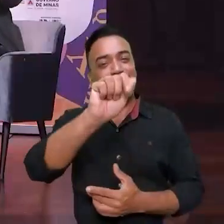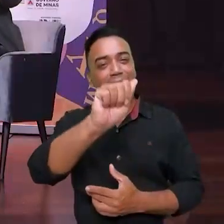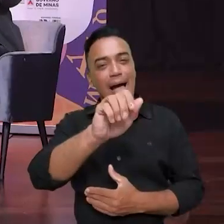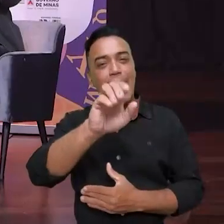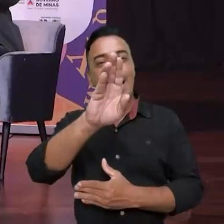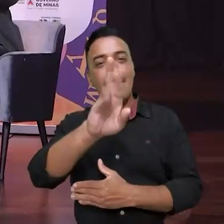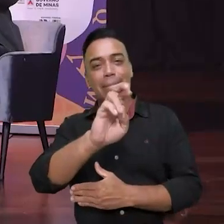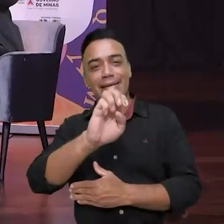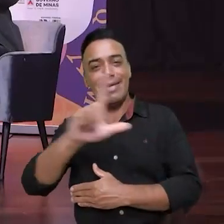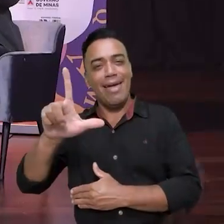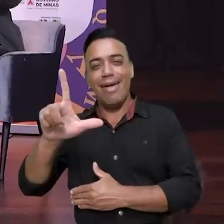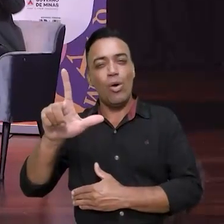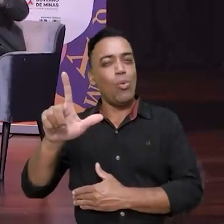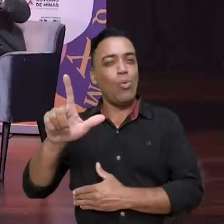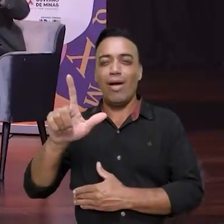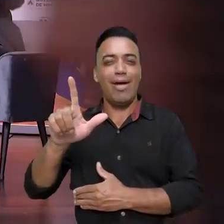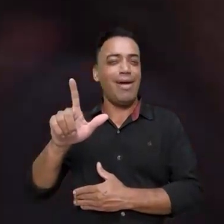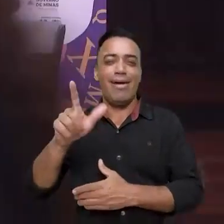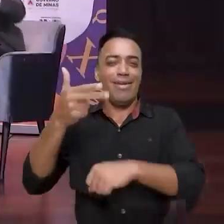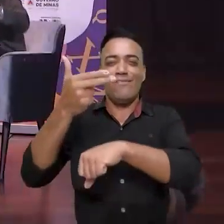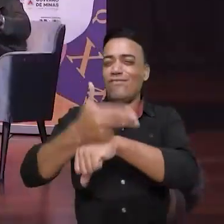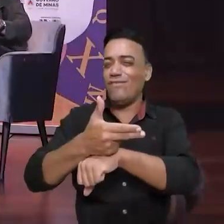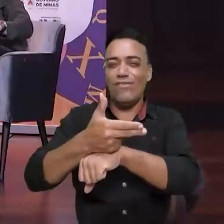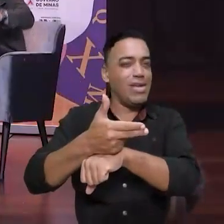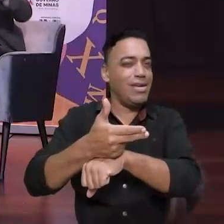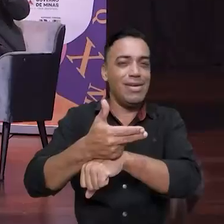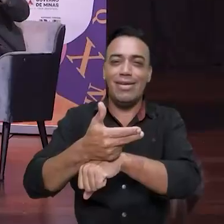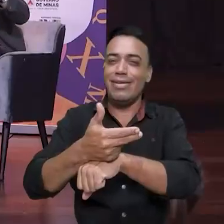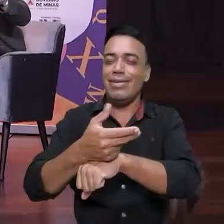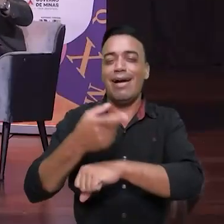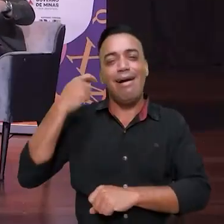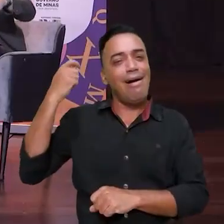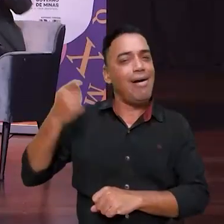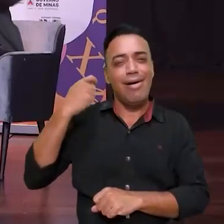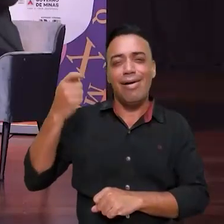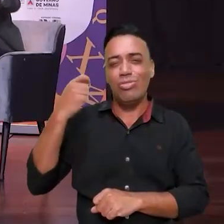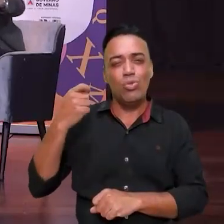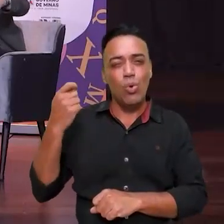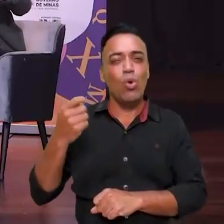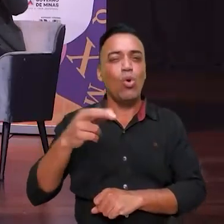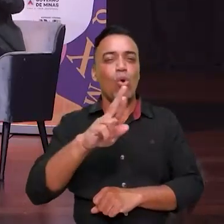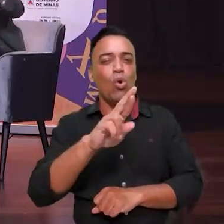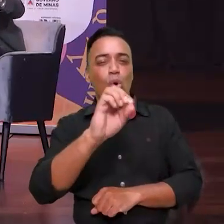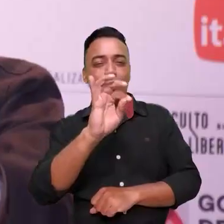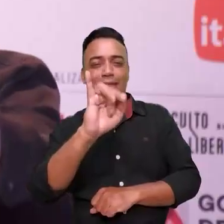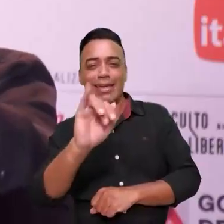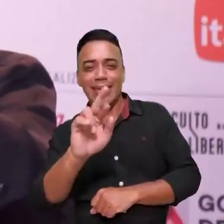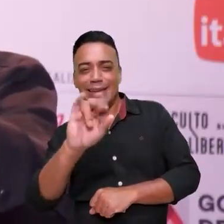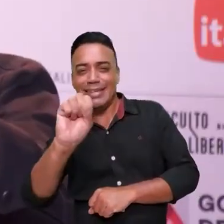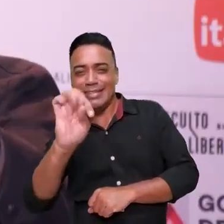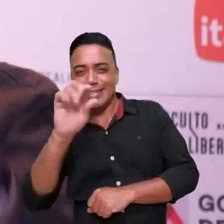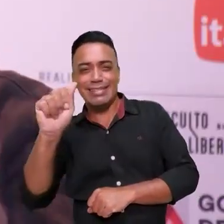Gabriel Fonseca, um documentarista, né, também incrível, mas um ator, né, um roteirista, um realizador.